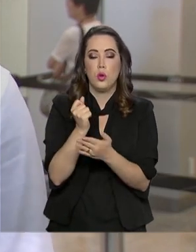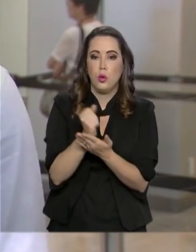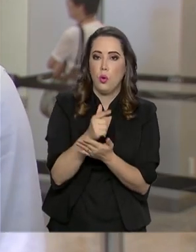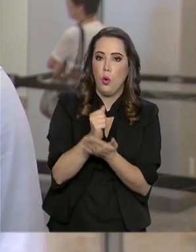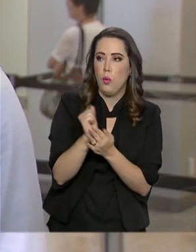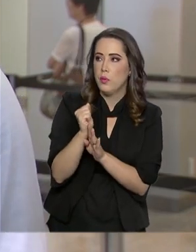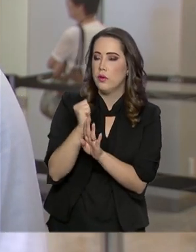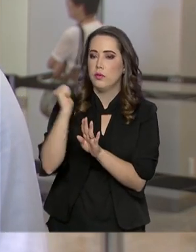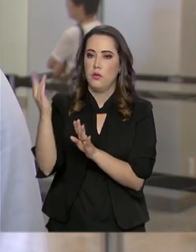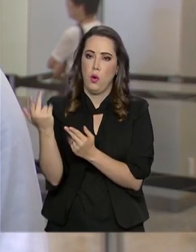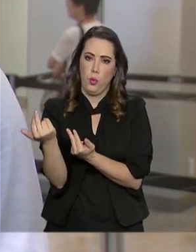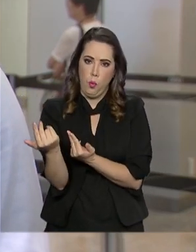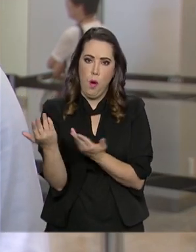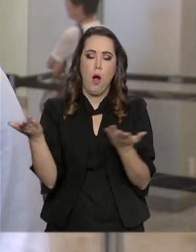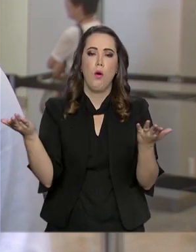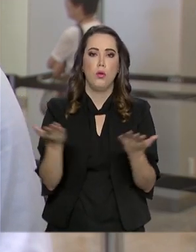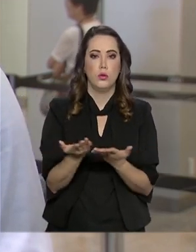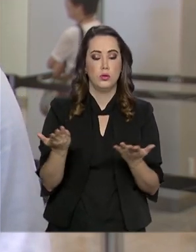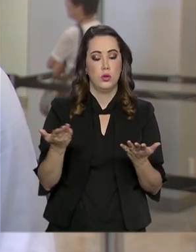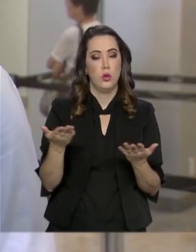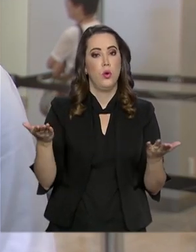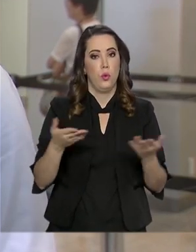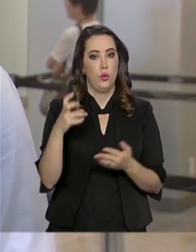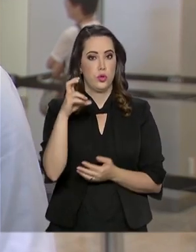continua mesmo atualmente fixada em 500 dólares